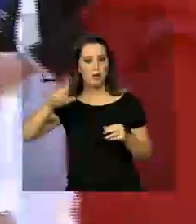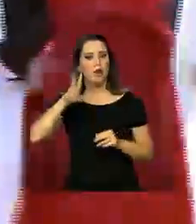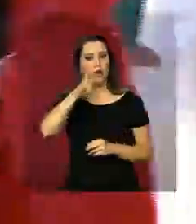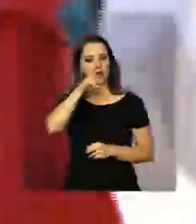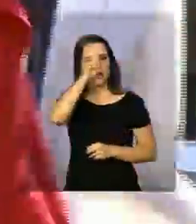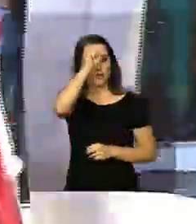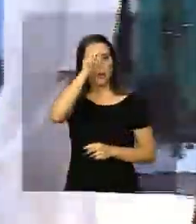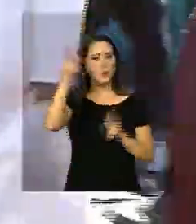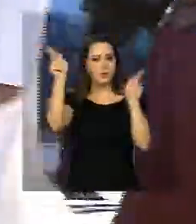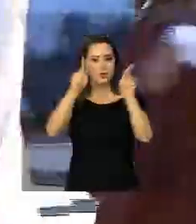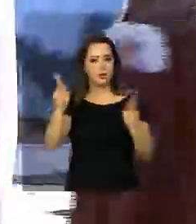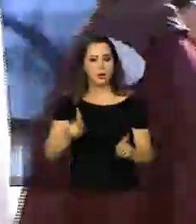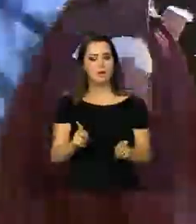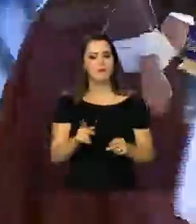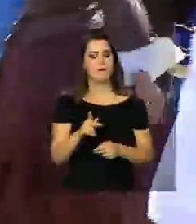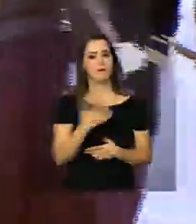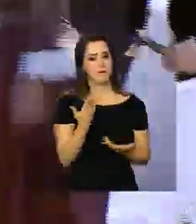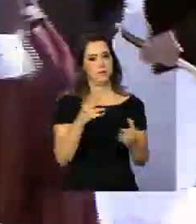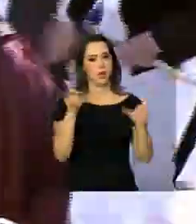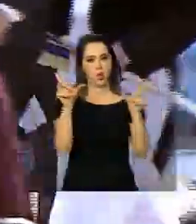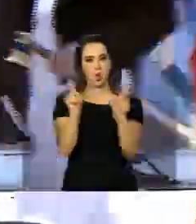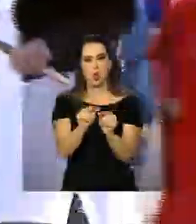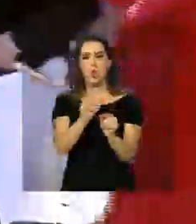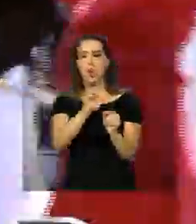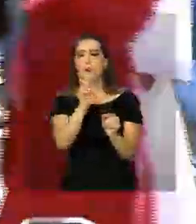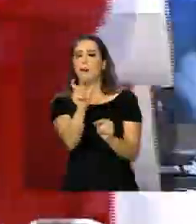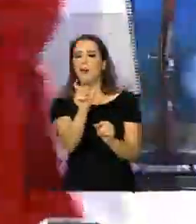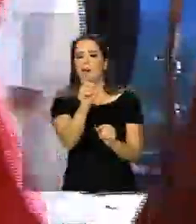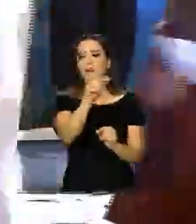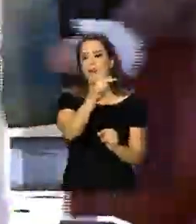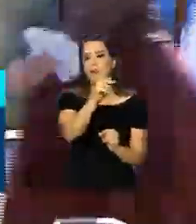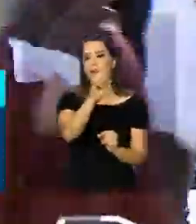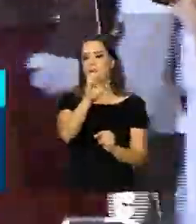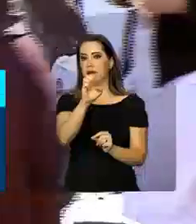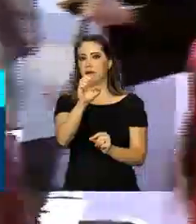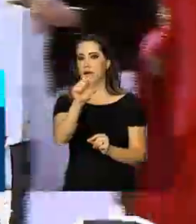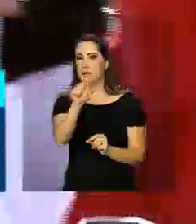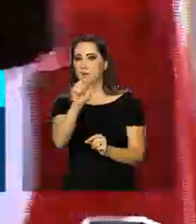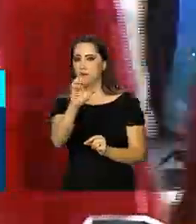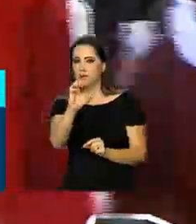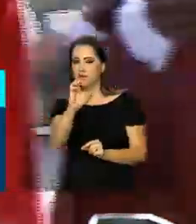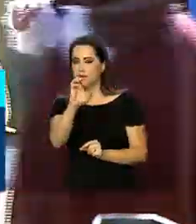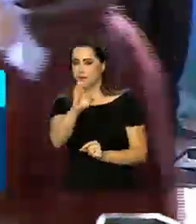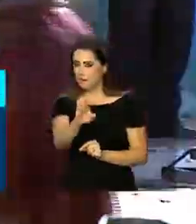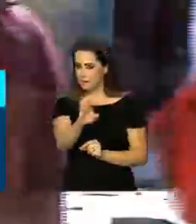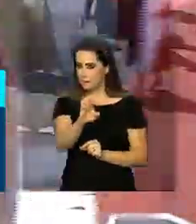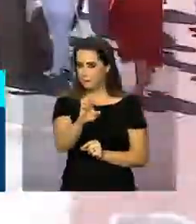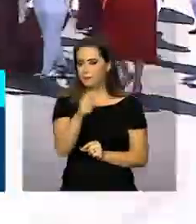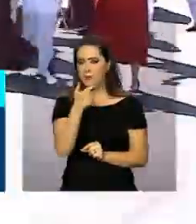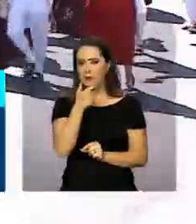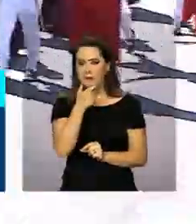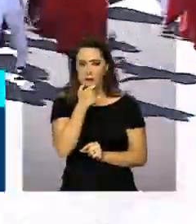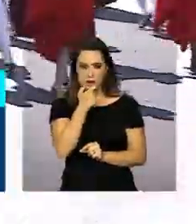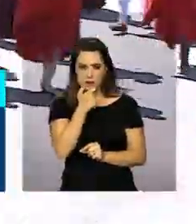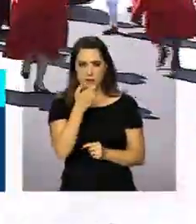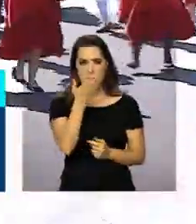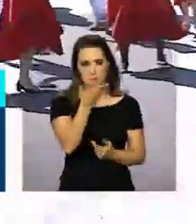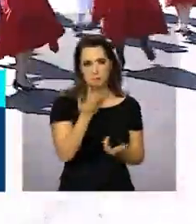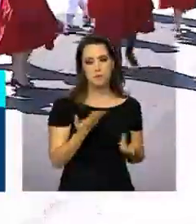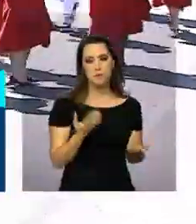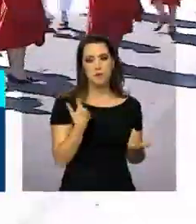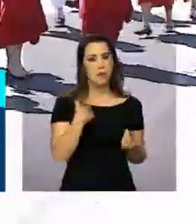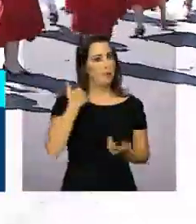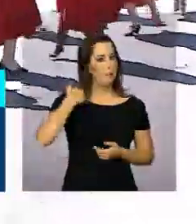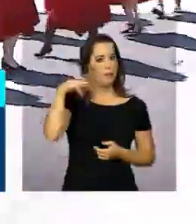são os Peacekeepers. Nós temos até no momento mais de 30 militares